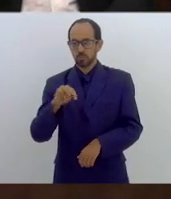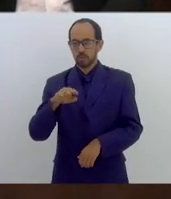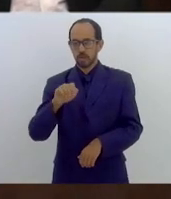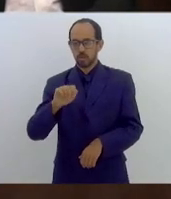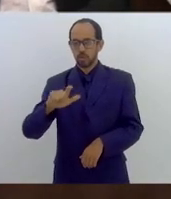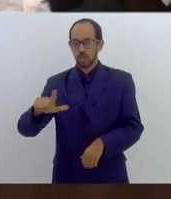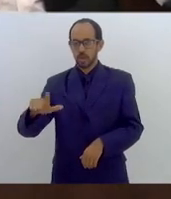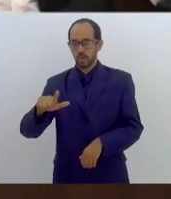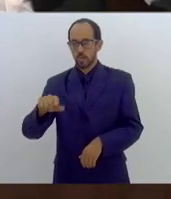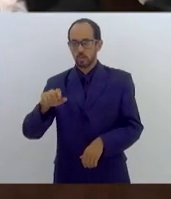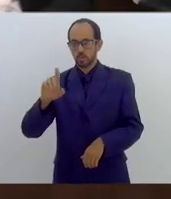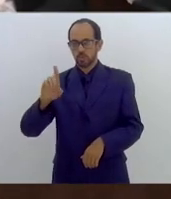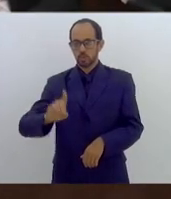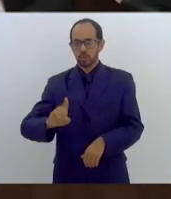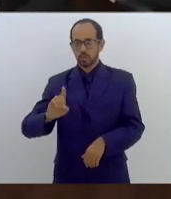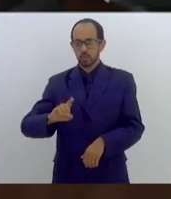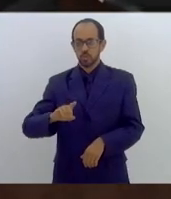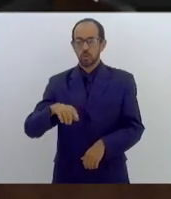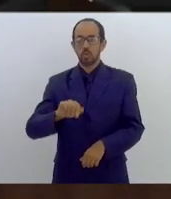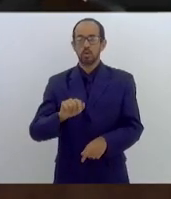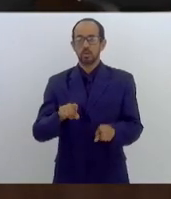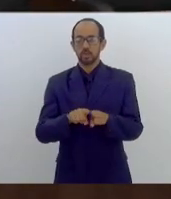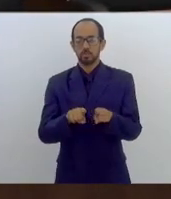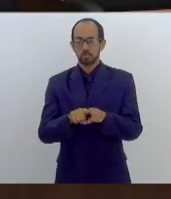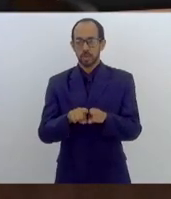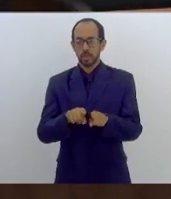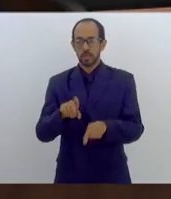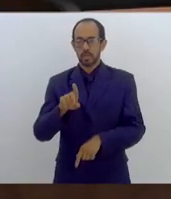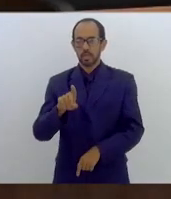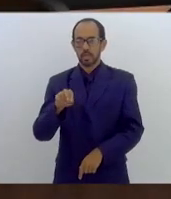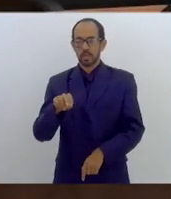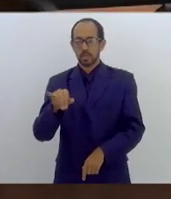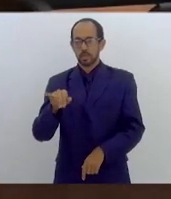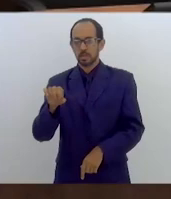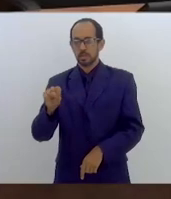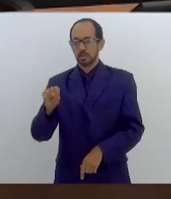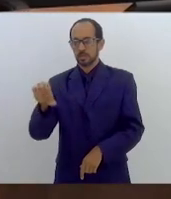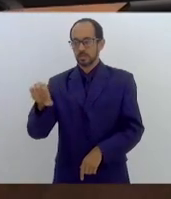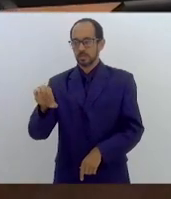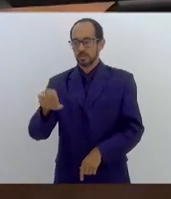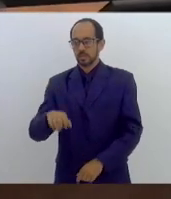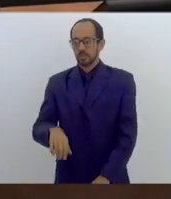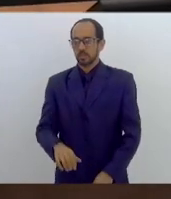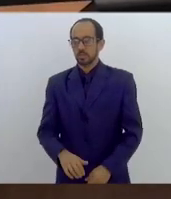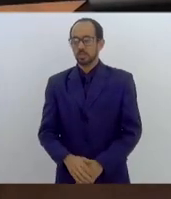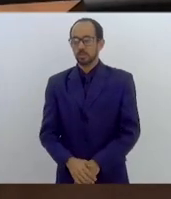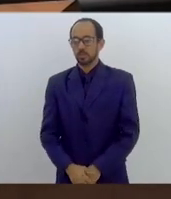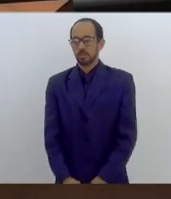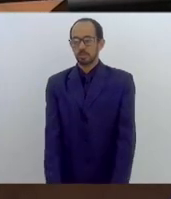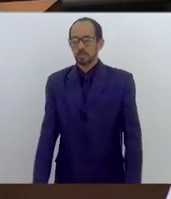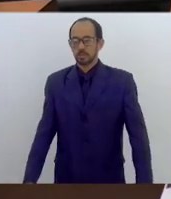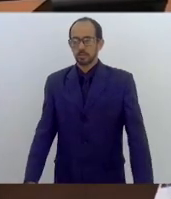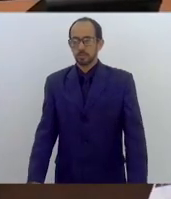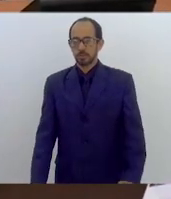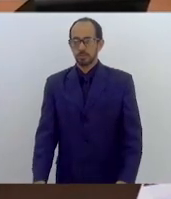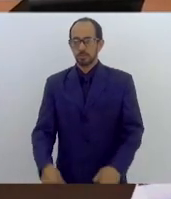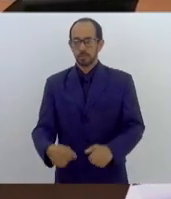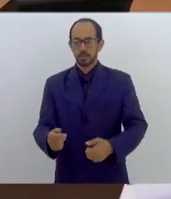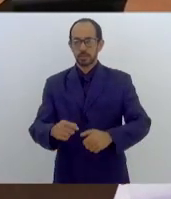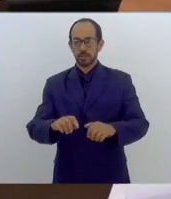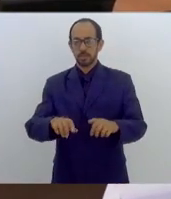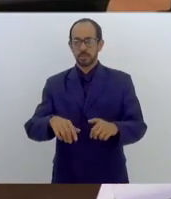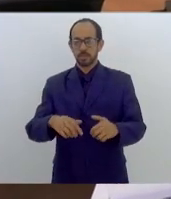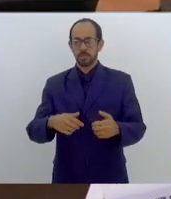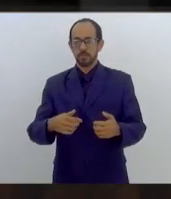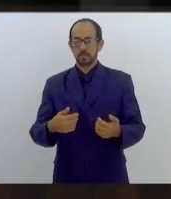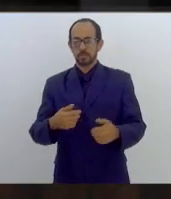Augusto Barreto, diretor do IPALERJ, Denise Rivera, doutora Denise, seja muito bem-vinda, Joselino Alves Cabral, secretário de administração